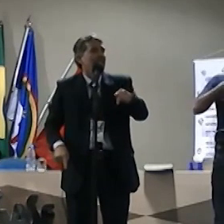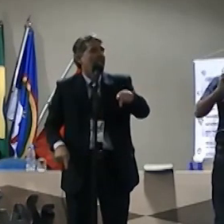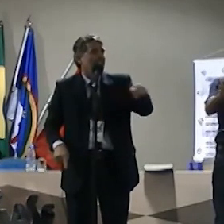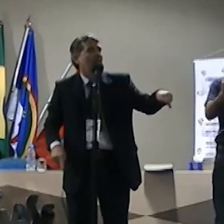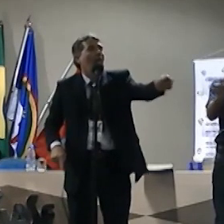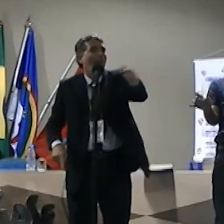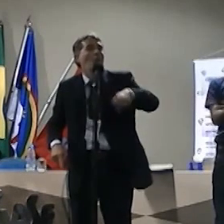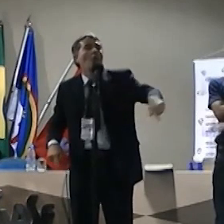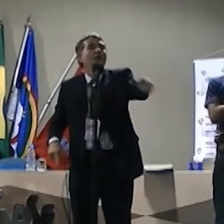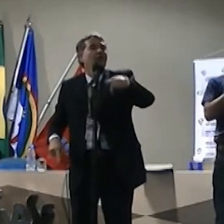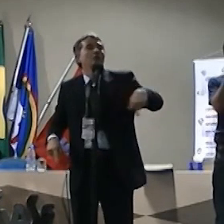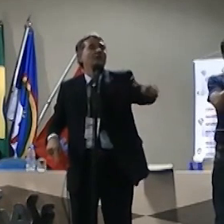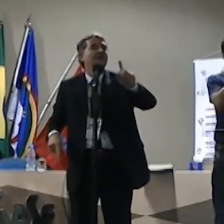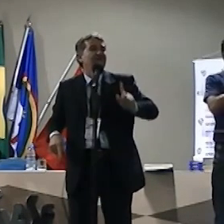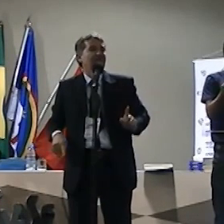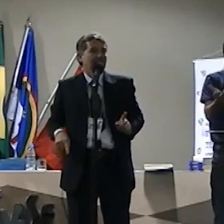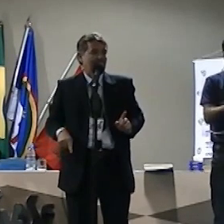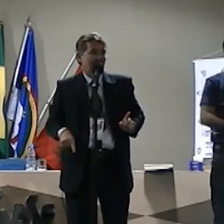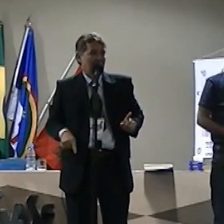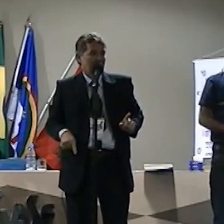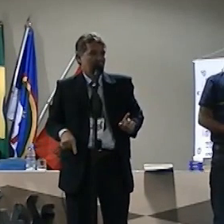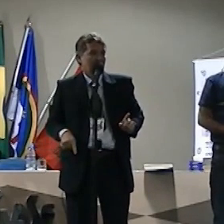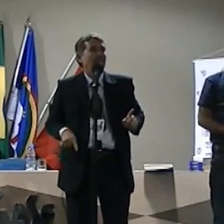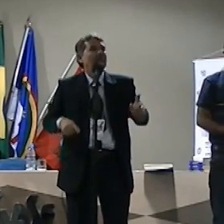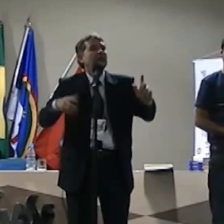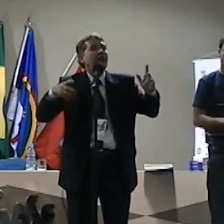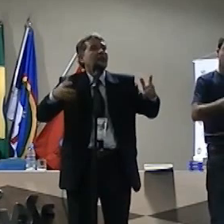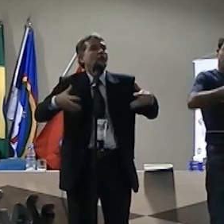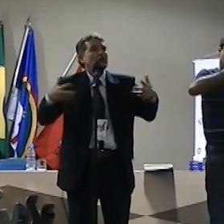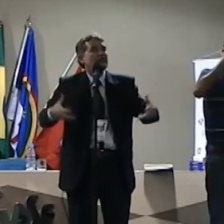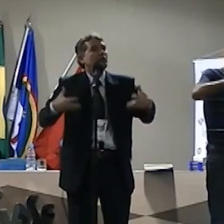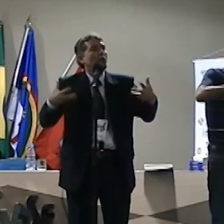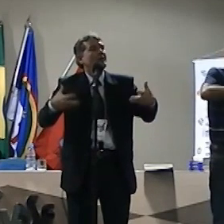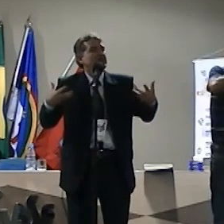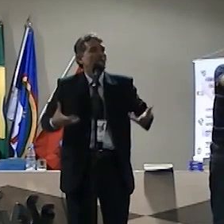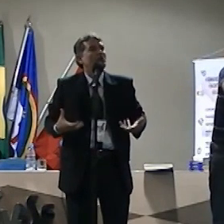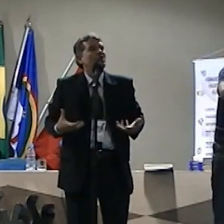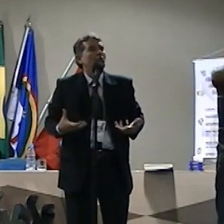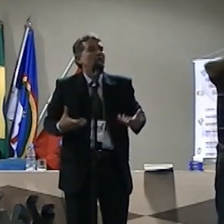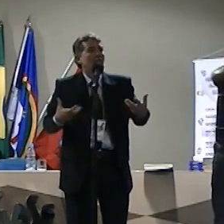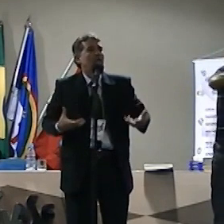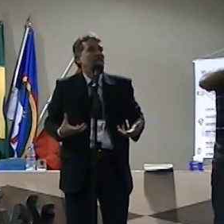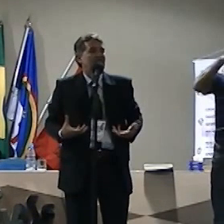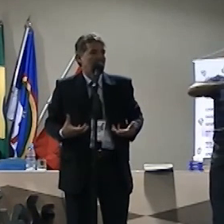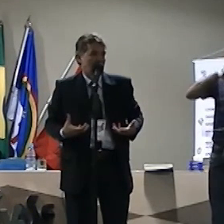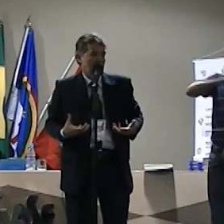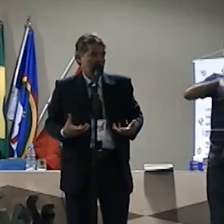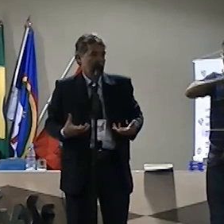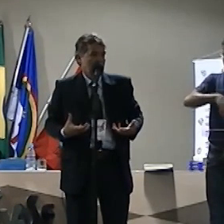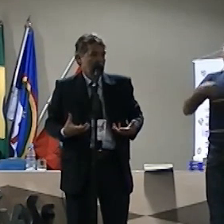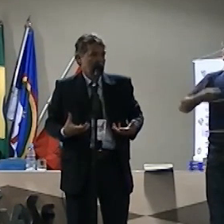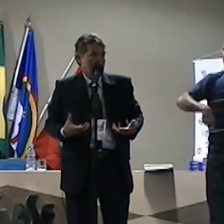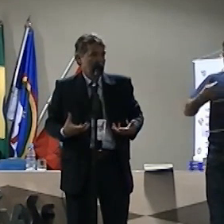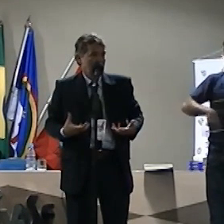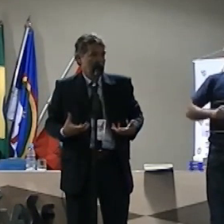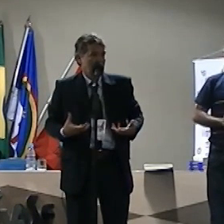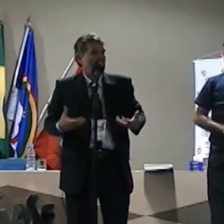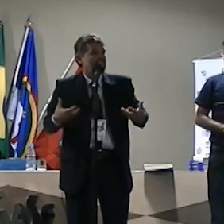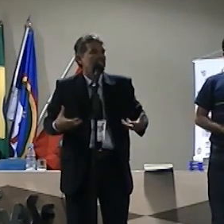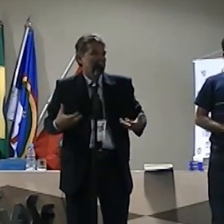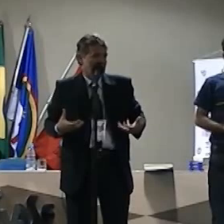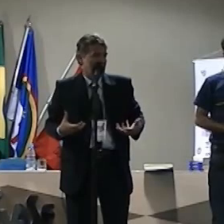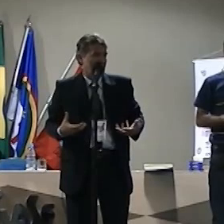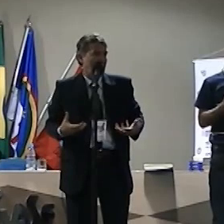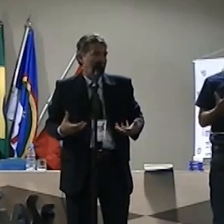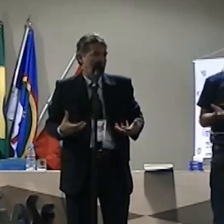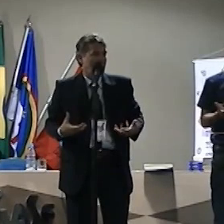poder saber o conteúdo de vida que ele tem. Para poder ter noção de como ele se constituir enquanto cidadão. É